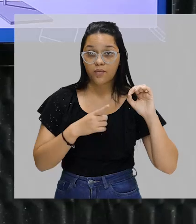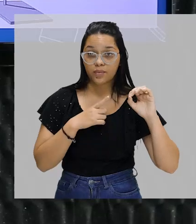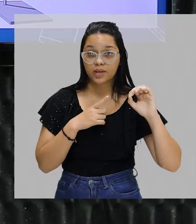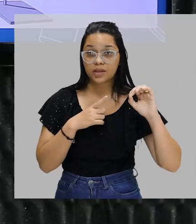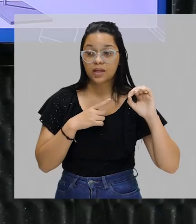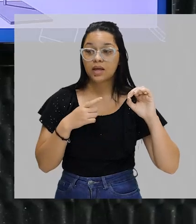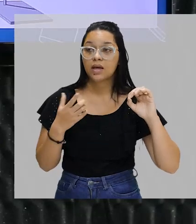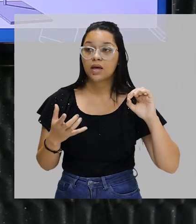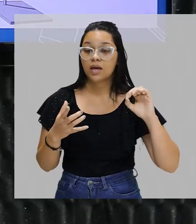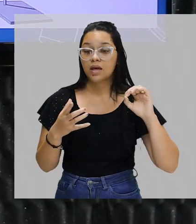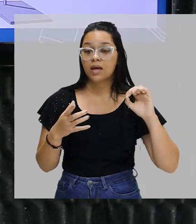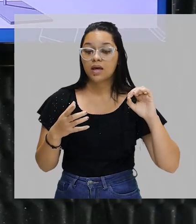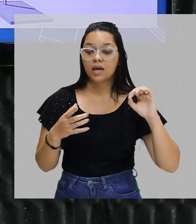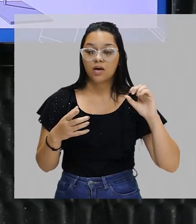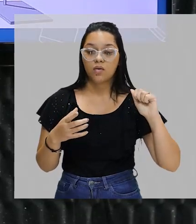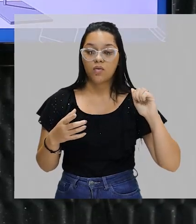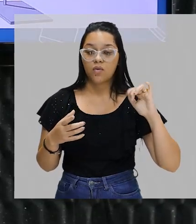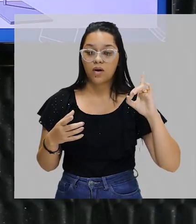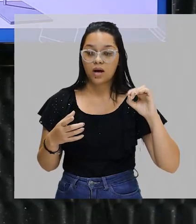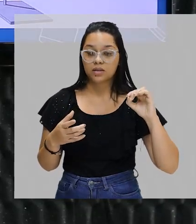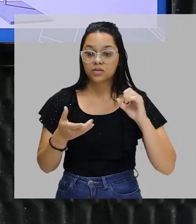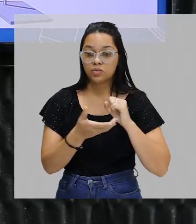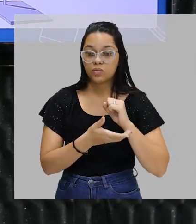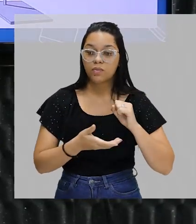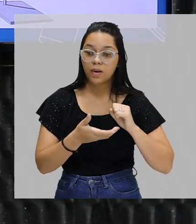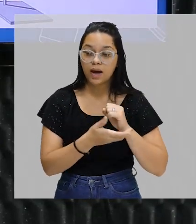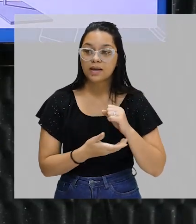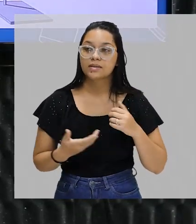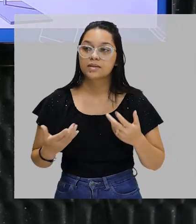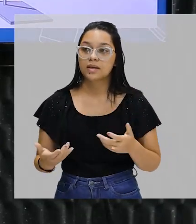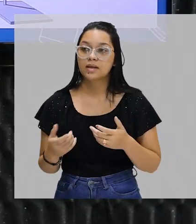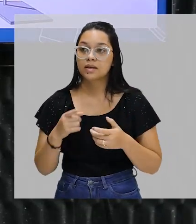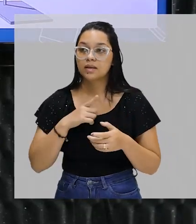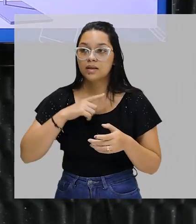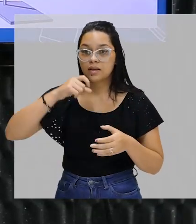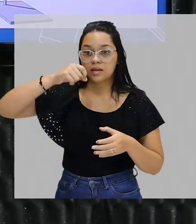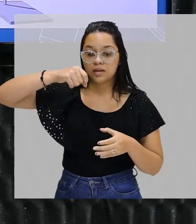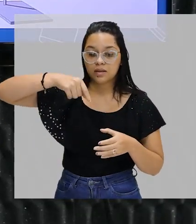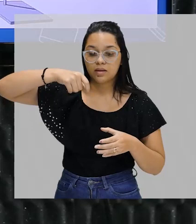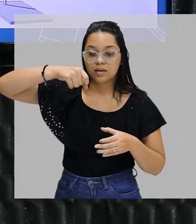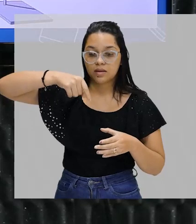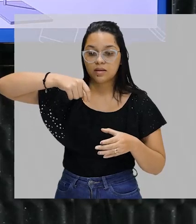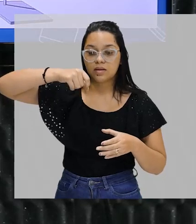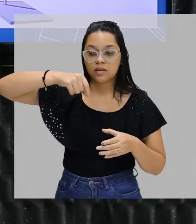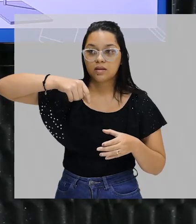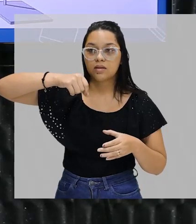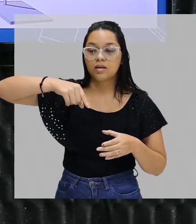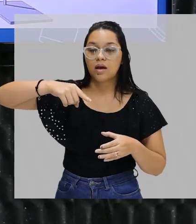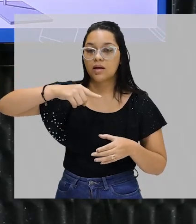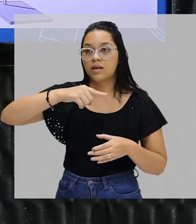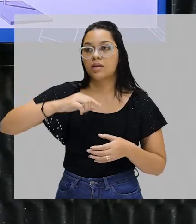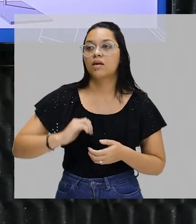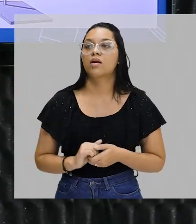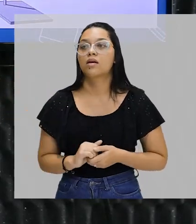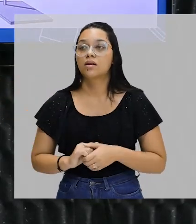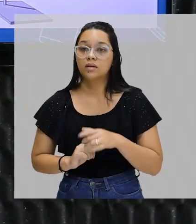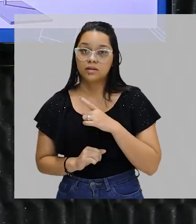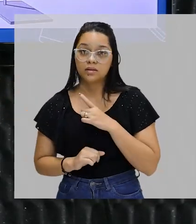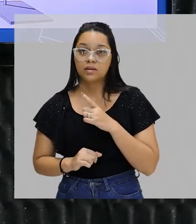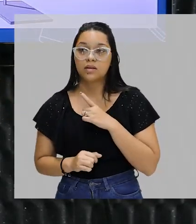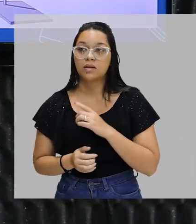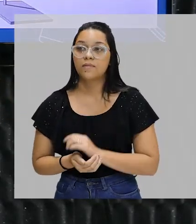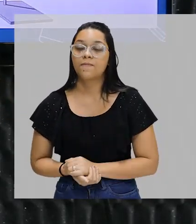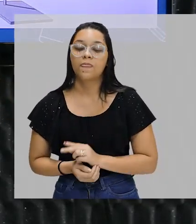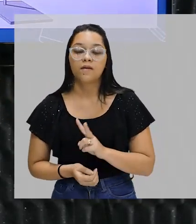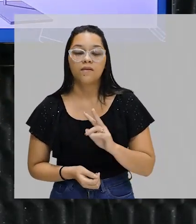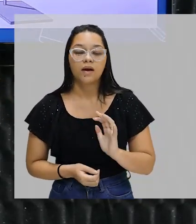reação ácido-base. Eu vou estar gotejando base aqui no Erlenmeyer, que contém um ácido.